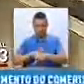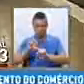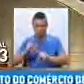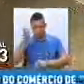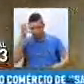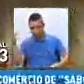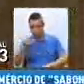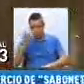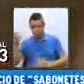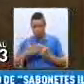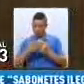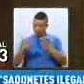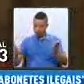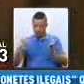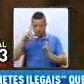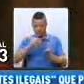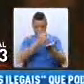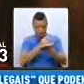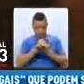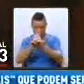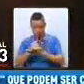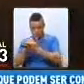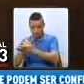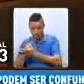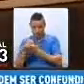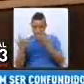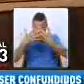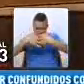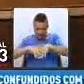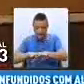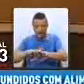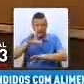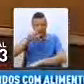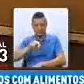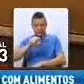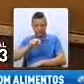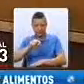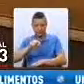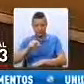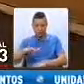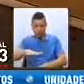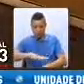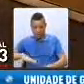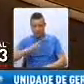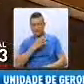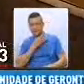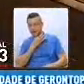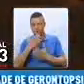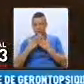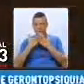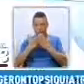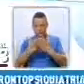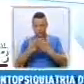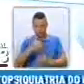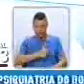Cultura abriu-nos as portas para, e desta forma, integrar também o Cais de Fado. Muito bem, Paulo Sarmento, muito obrigada por ter vindo ao Bom